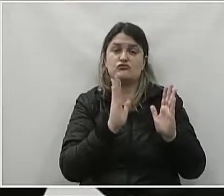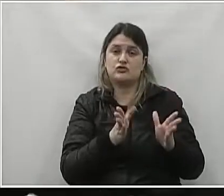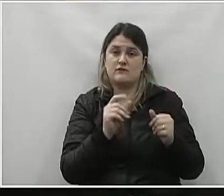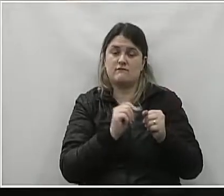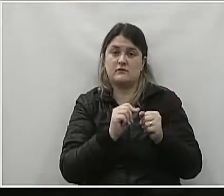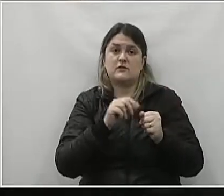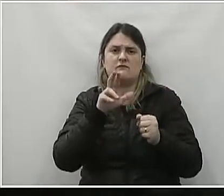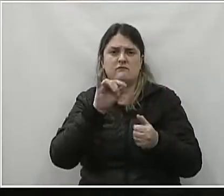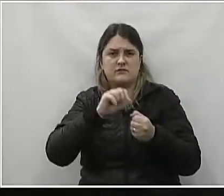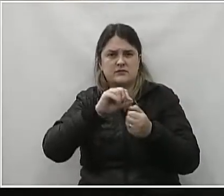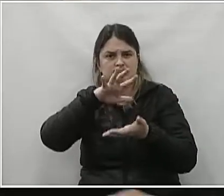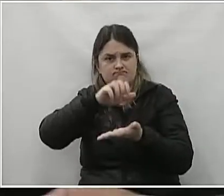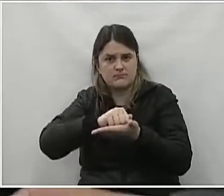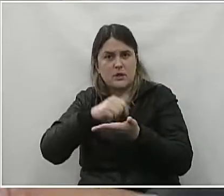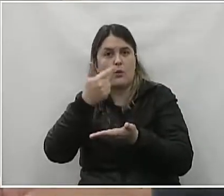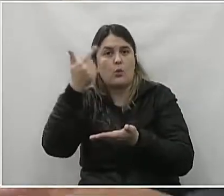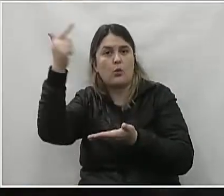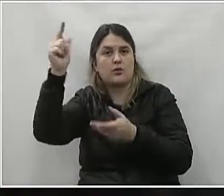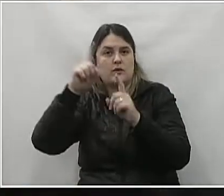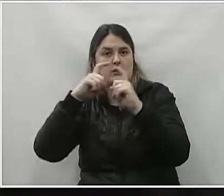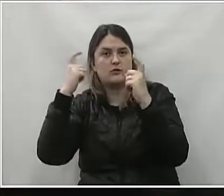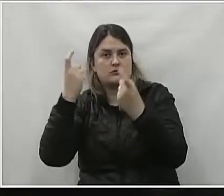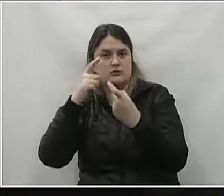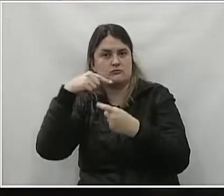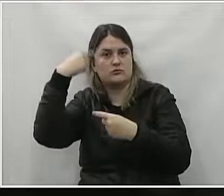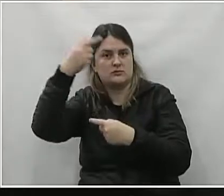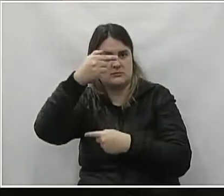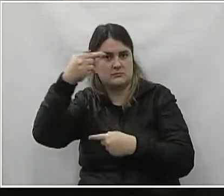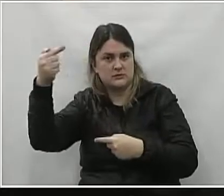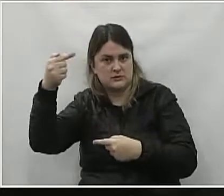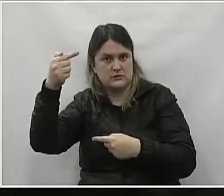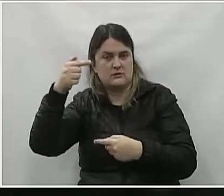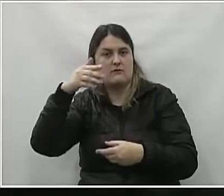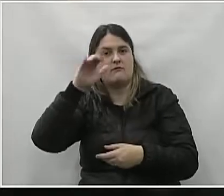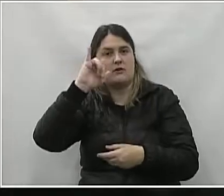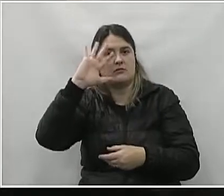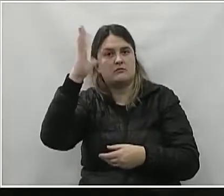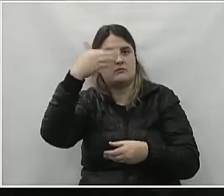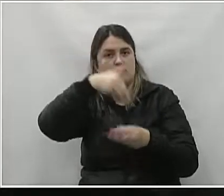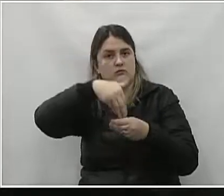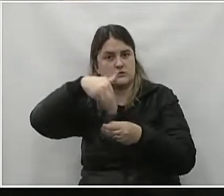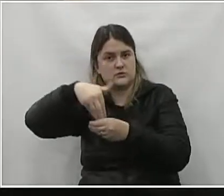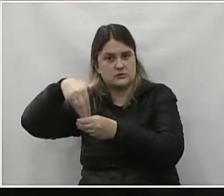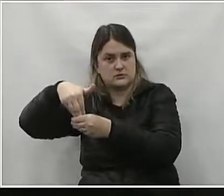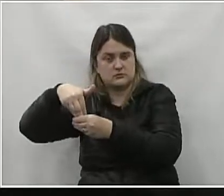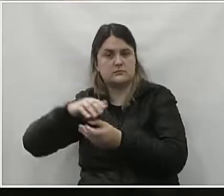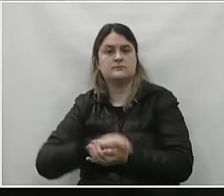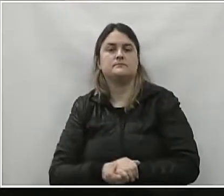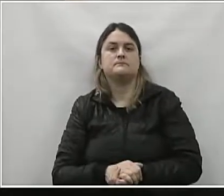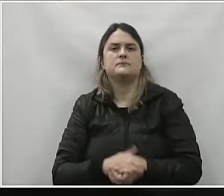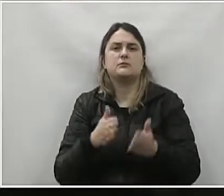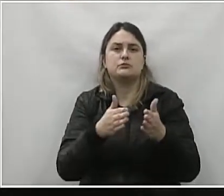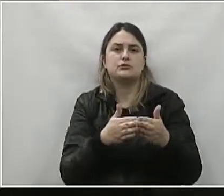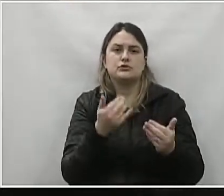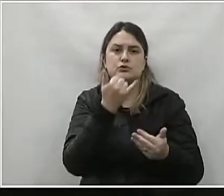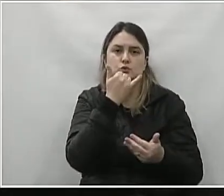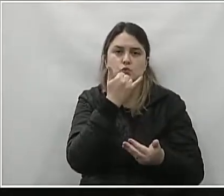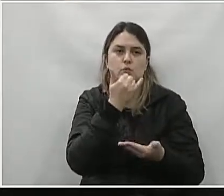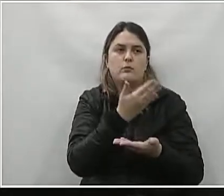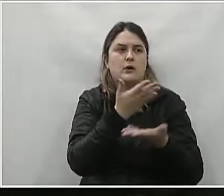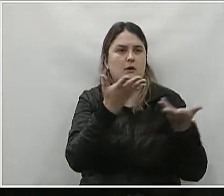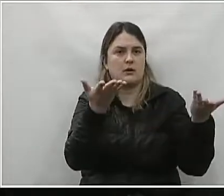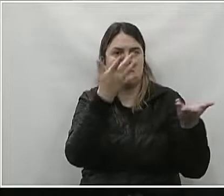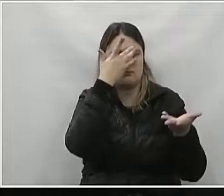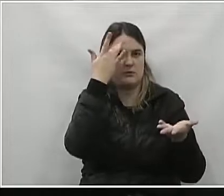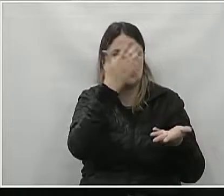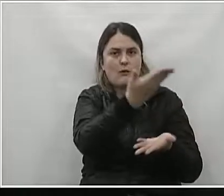esse requerimento já para a semana que vem, para que seja votado aqui no plenário da Câmara. Então, eu quero pedir desculpa aos ferroviários